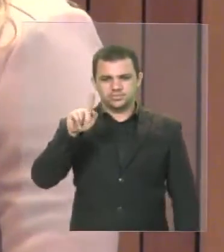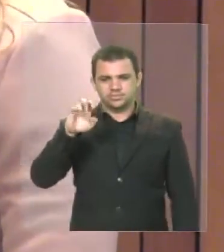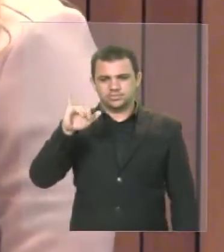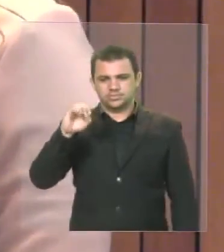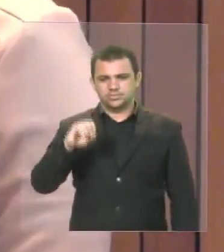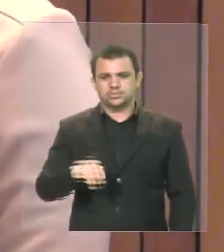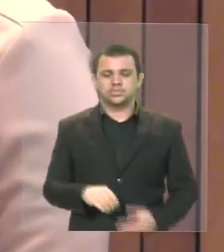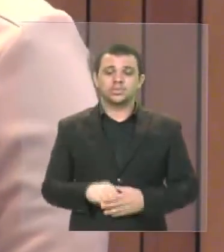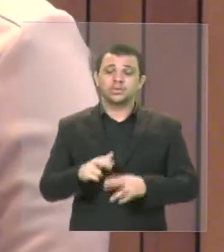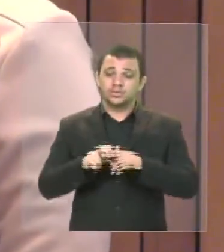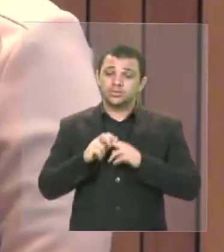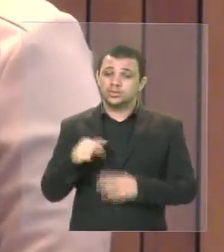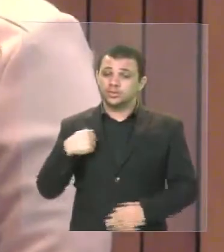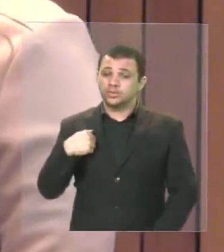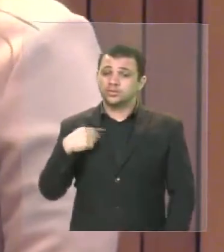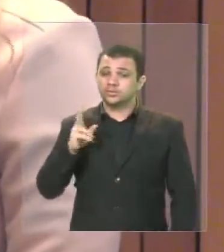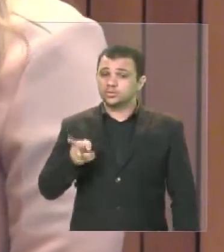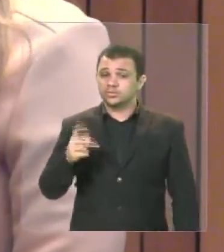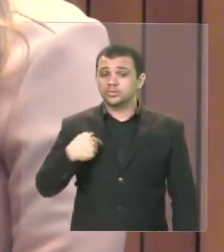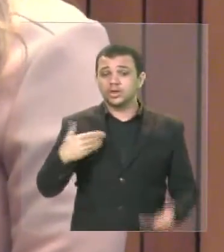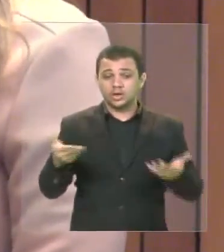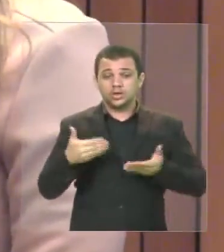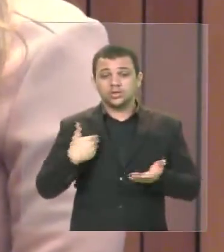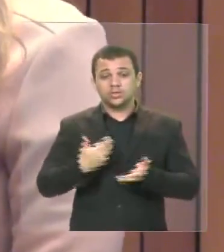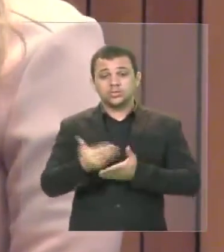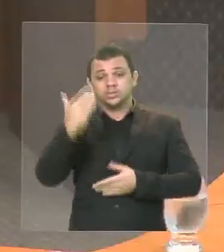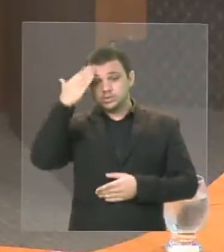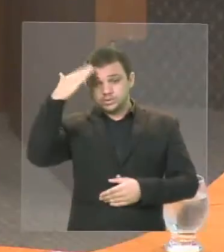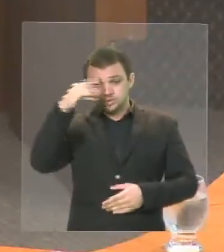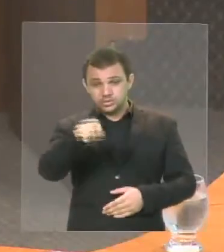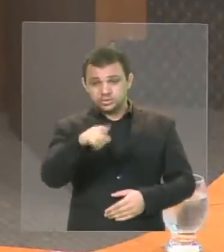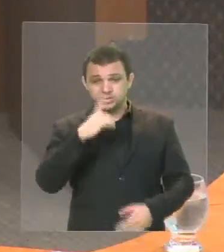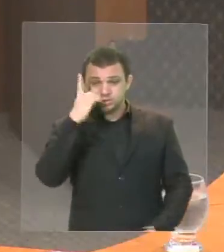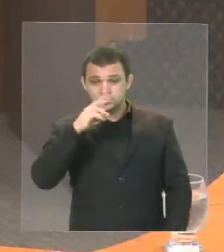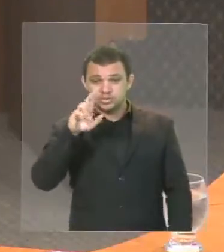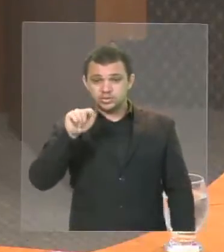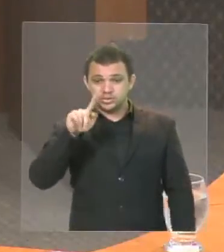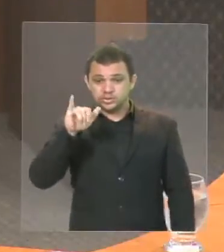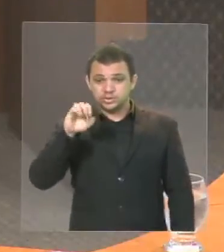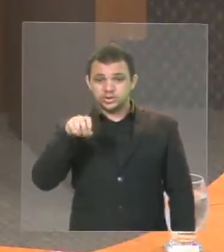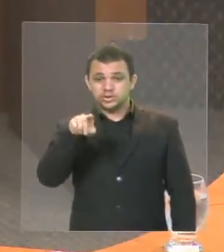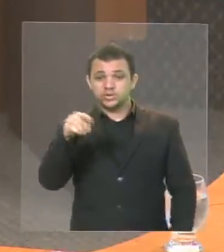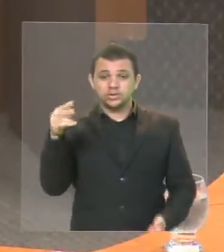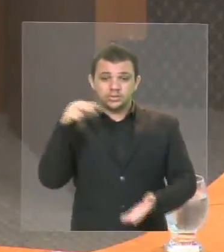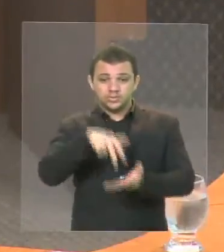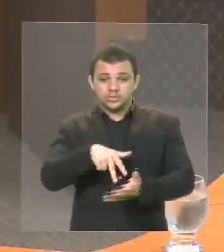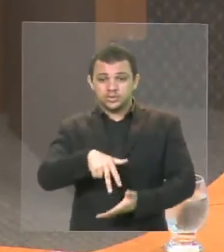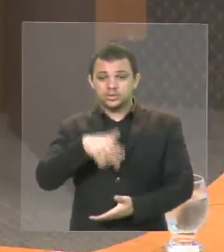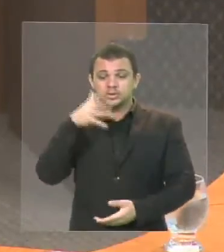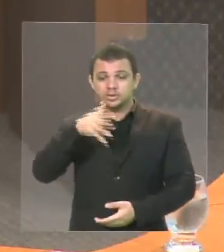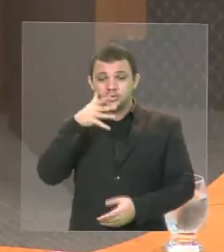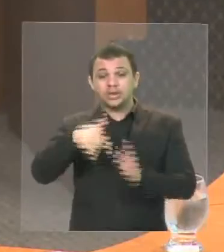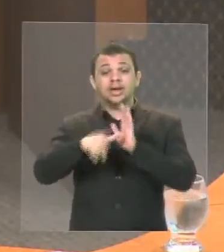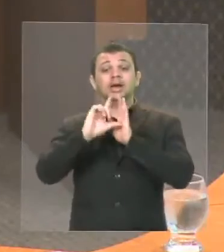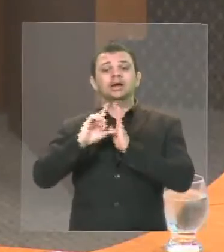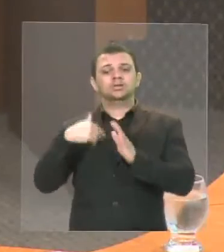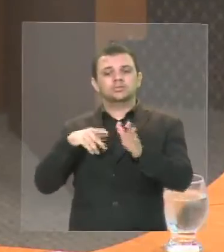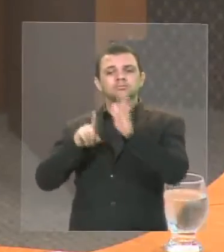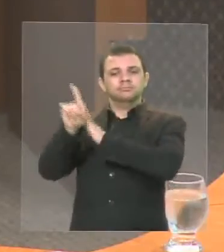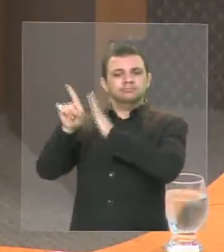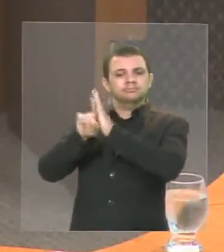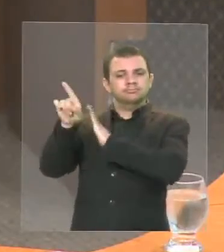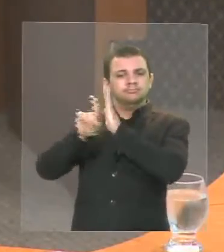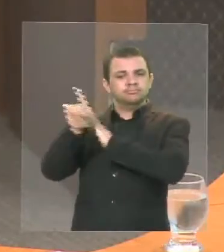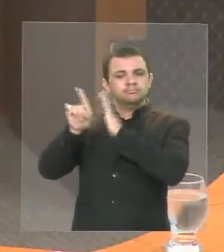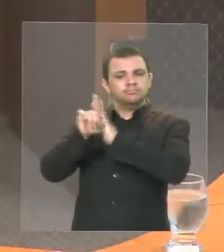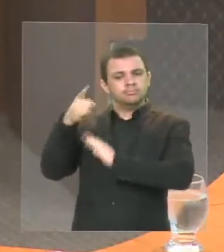Por isso que eu agora estou entendendo, Vossa Excelência, que antes de Vossa Excelência subir nessa tribuna, Vossa Excelência anda procurando mesmo ver se